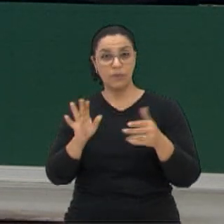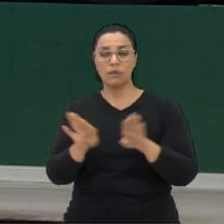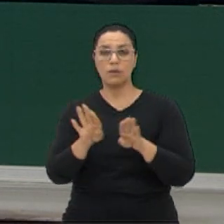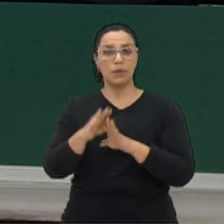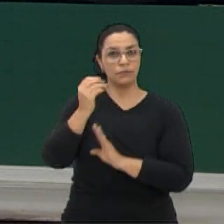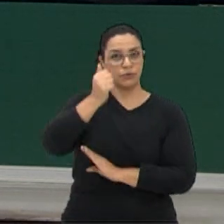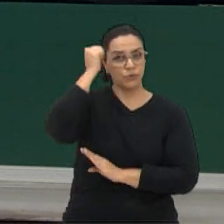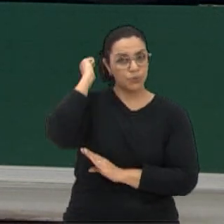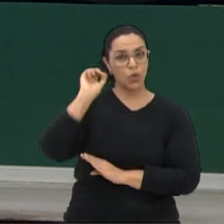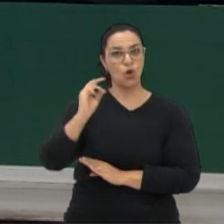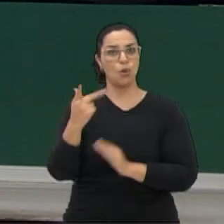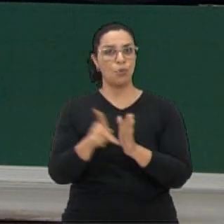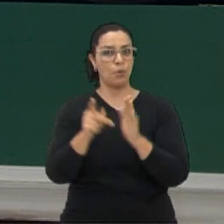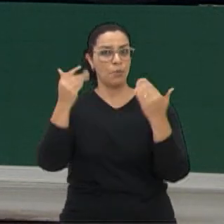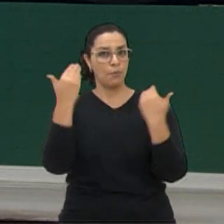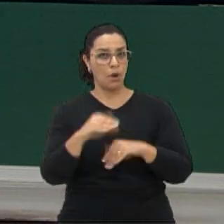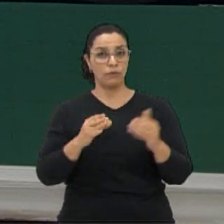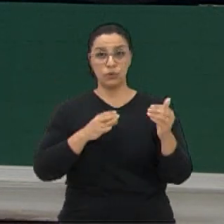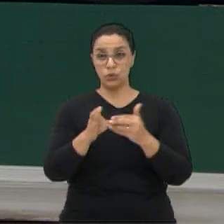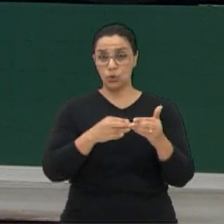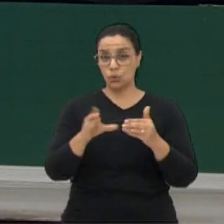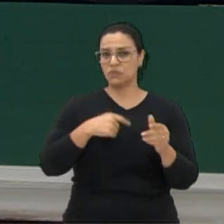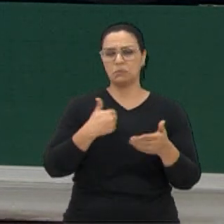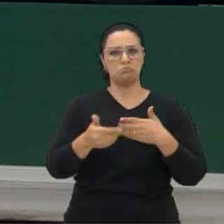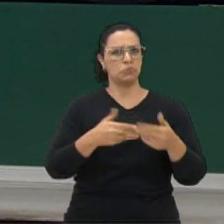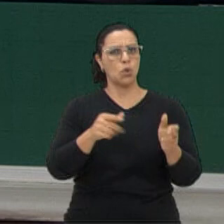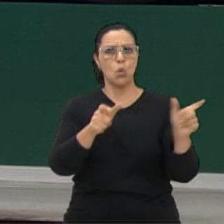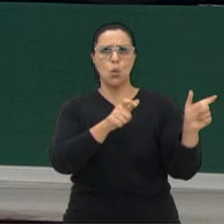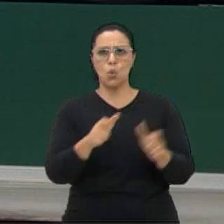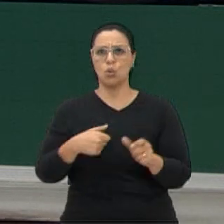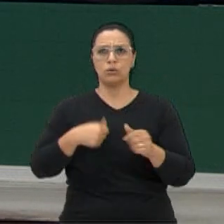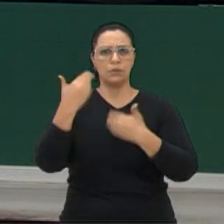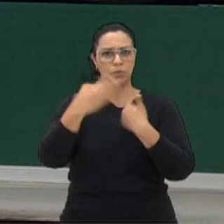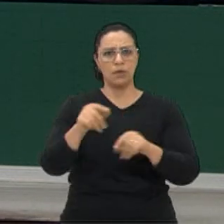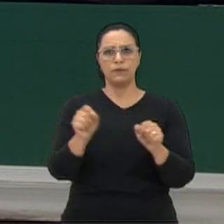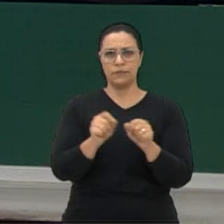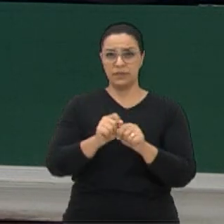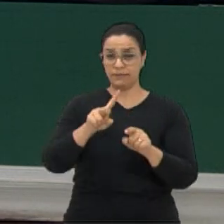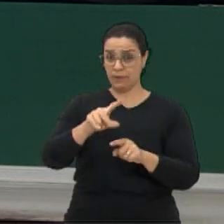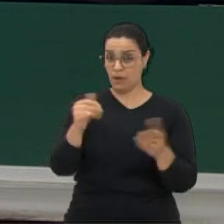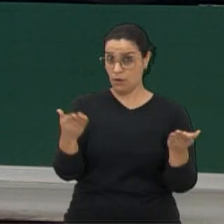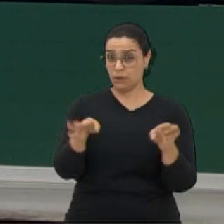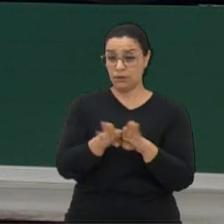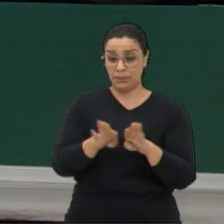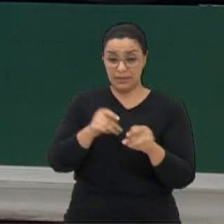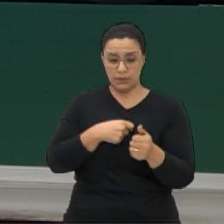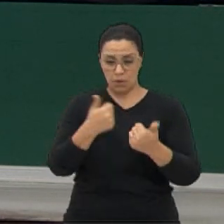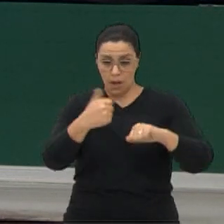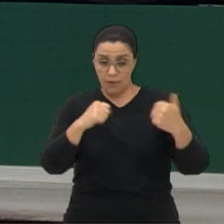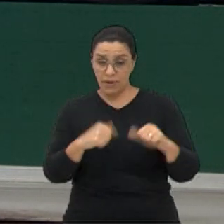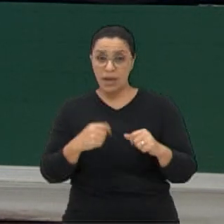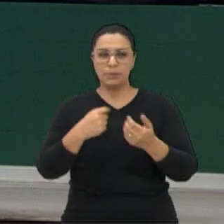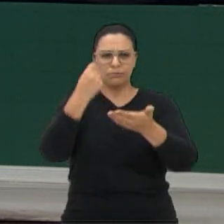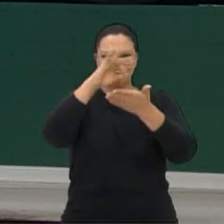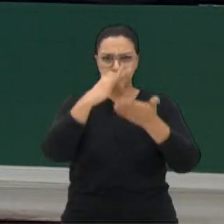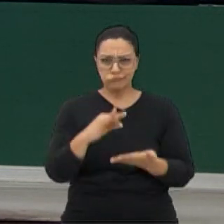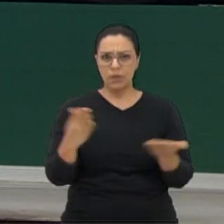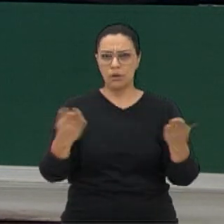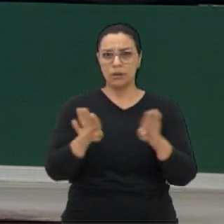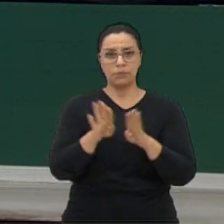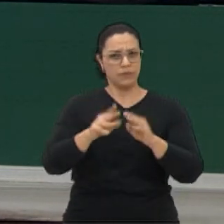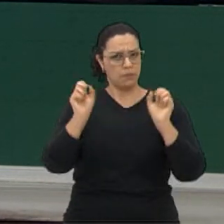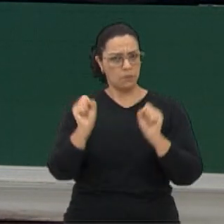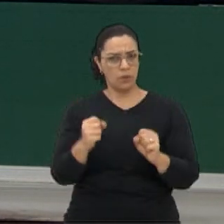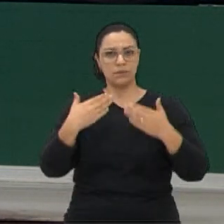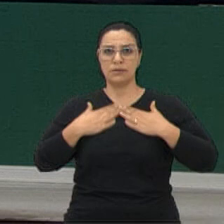um vestibular, uma prova de concurso público ou qualquer outro tipo de prova que você venha estar realizando, que você